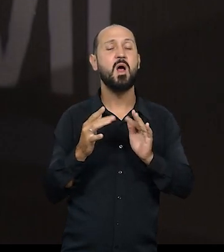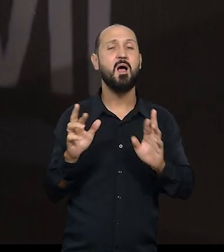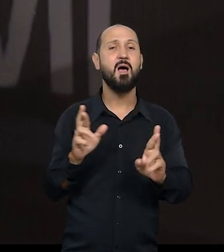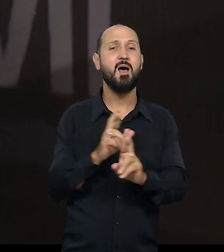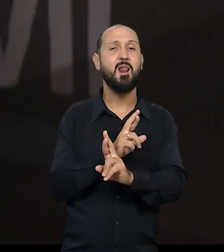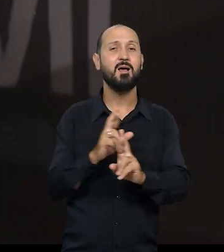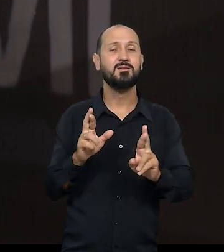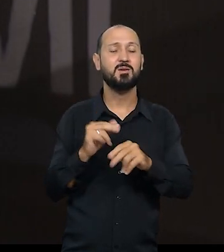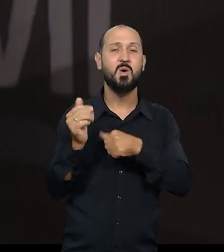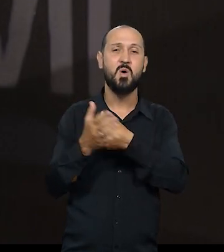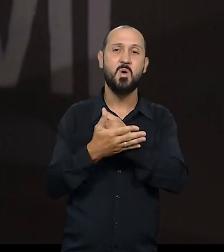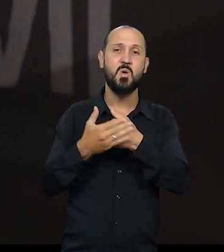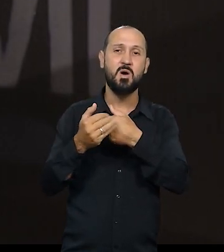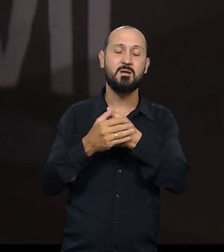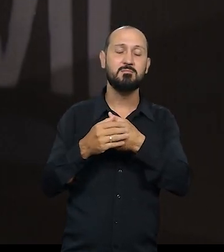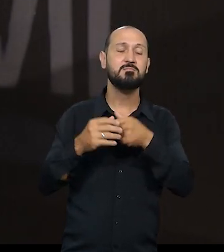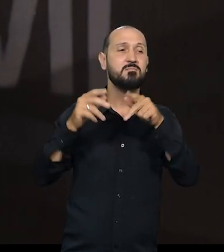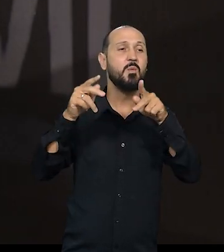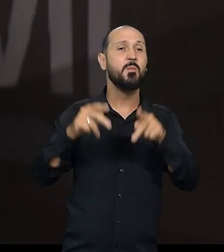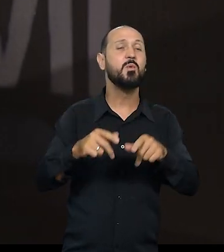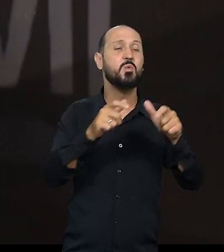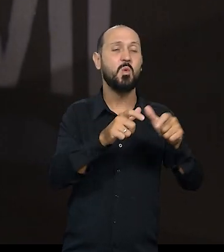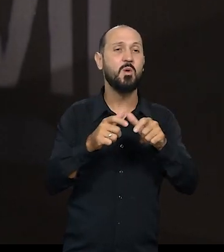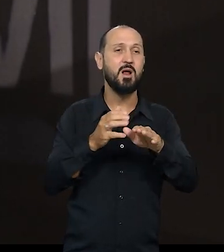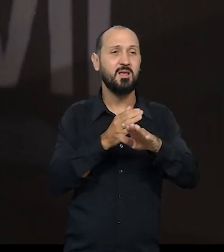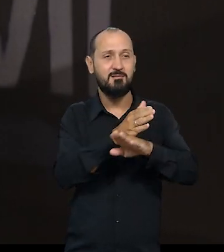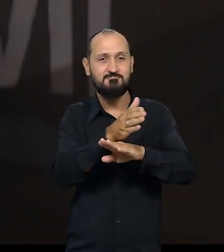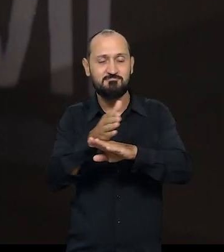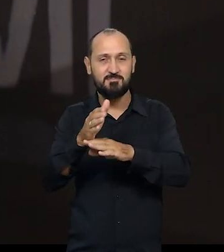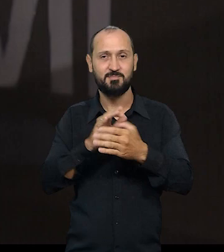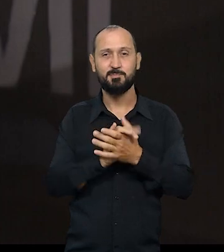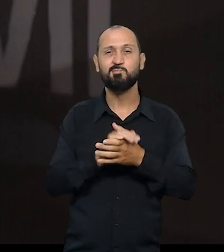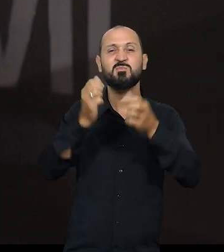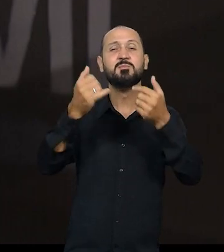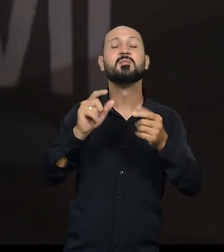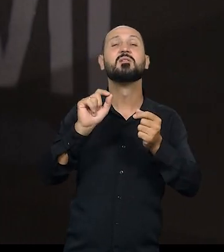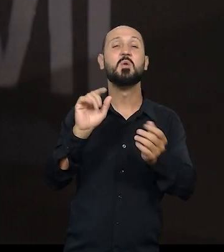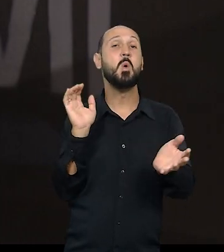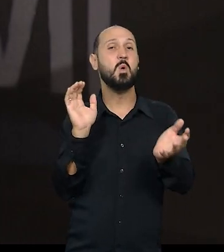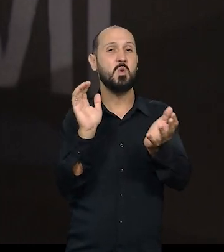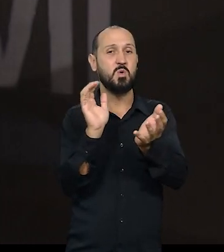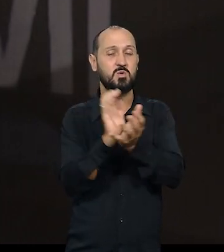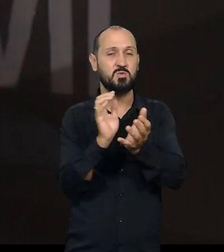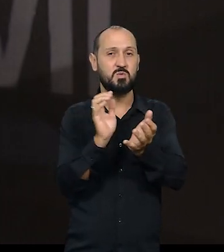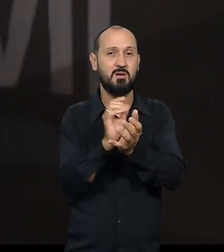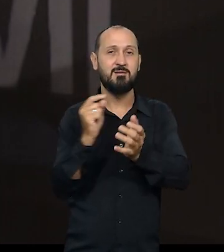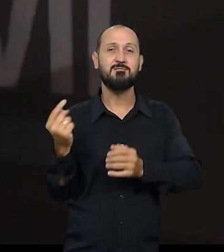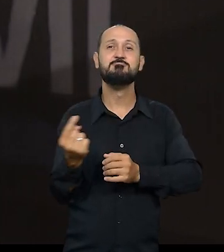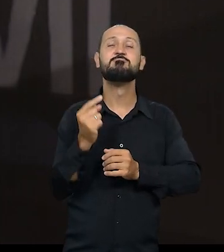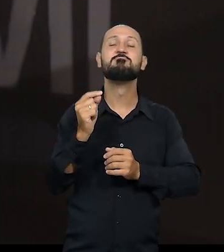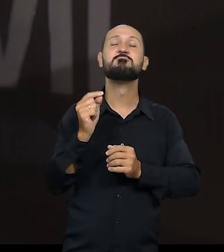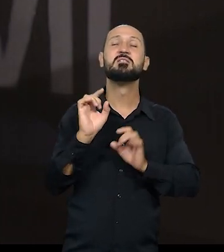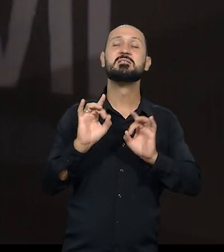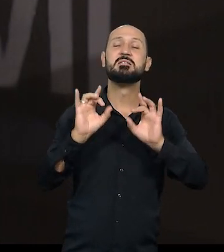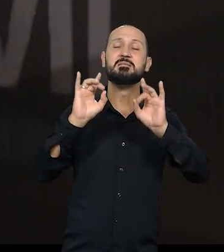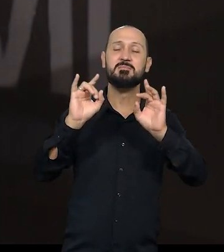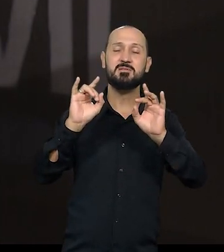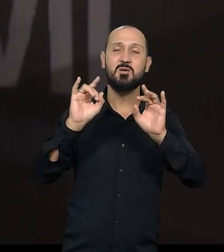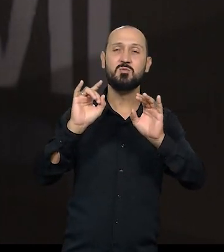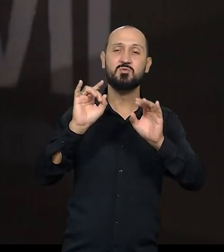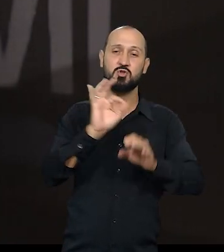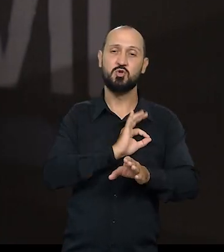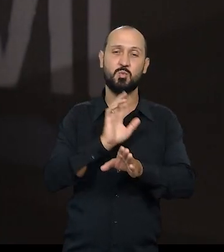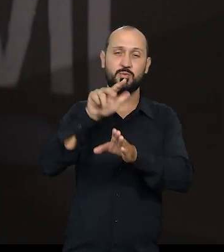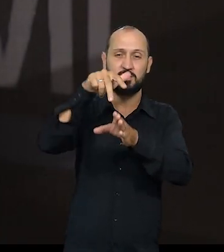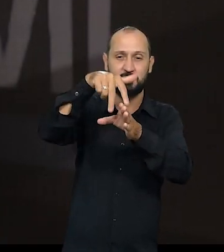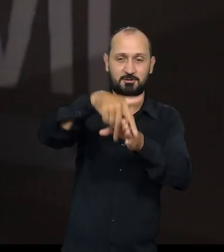e recebem o carinho do público por onde passam. Estamos falando do Esquadrão Independente de Polícia Montada.